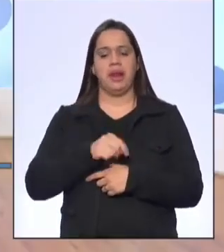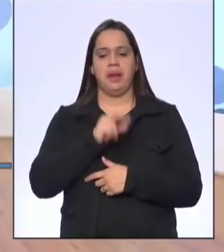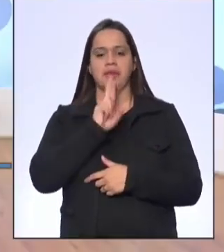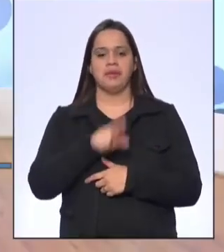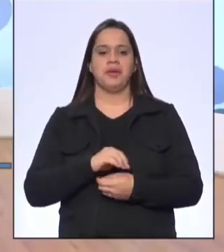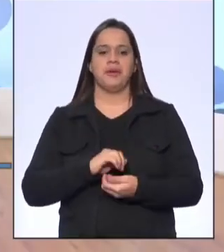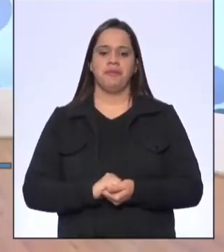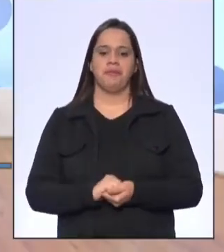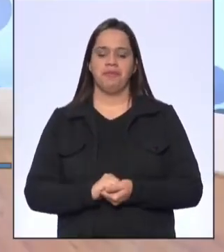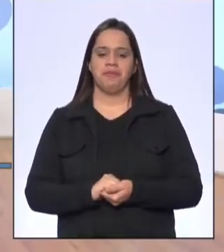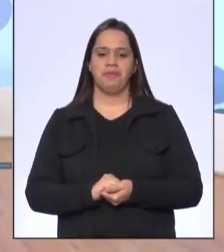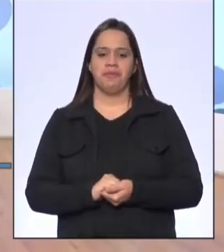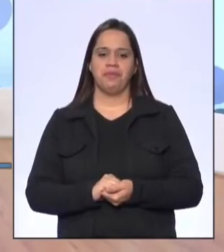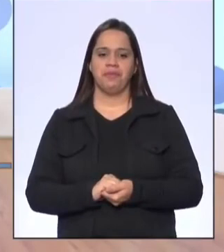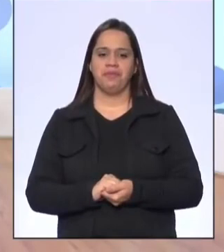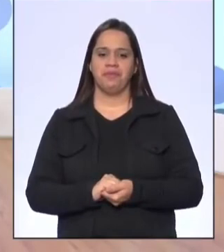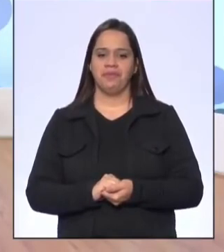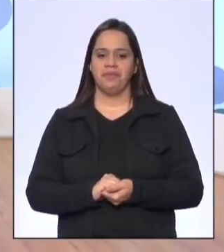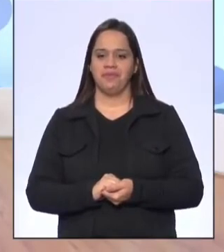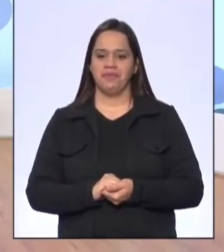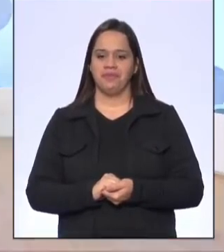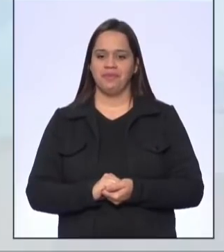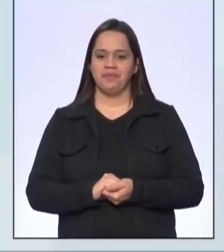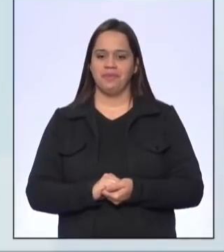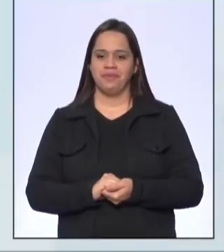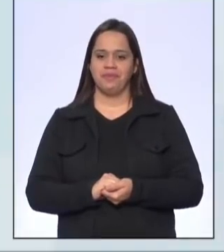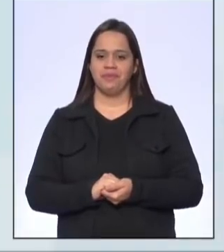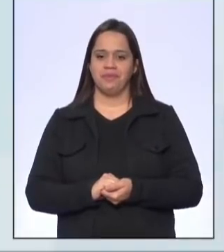fazer. Beleza, então 2 minutinhos e a gente já retorna.